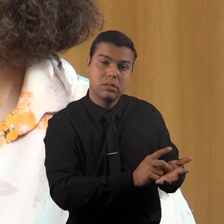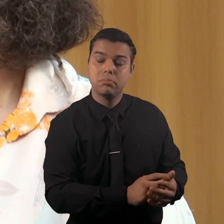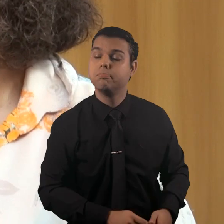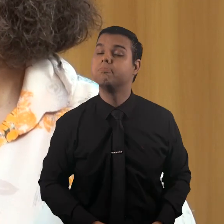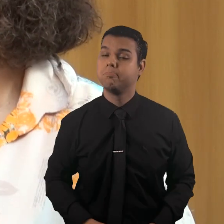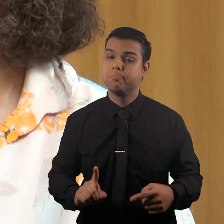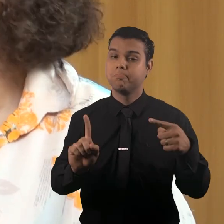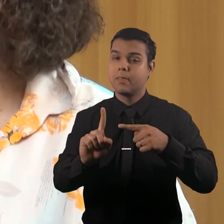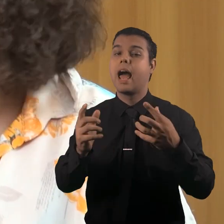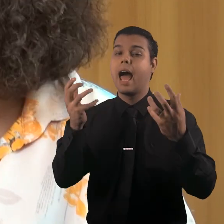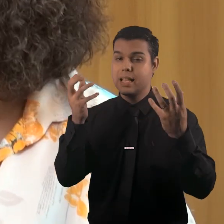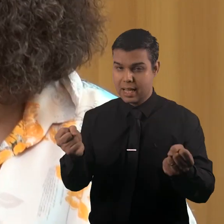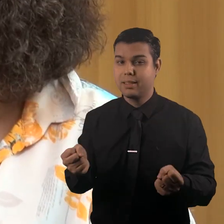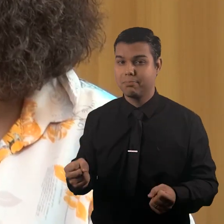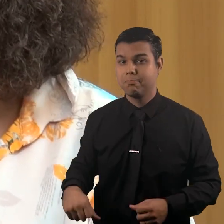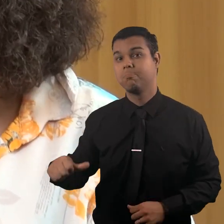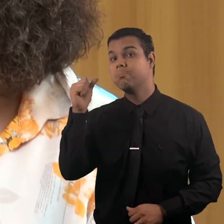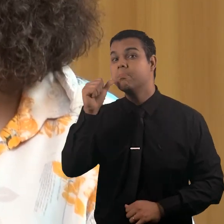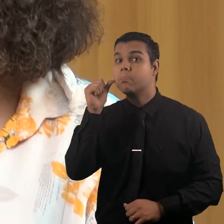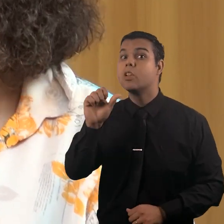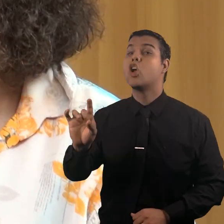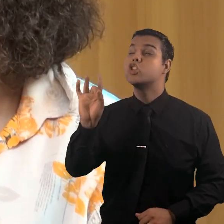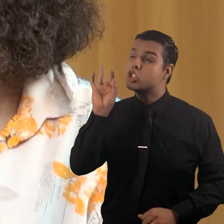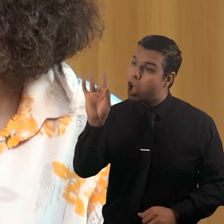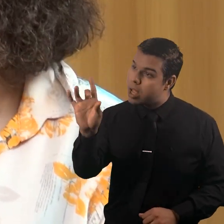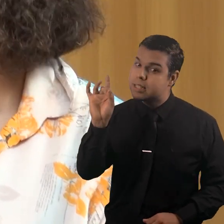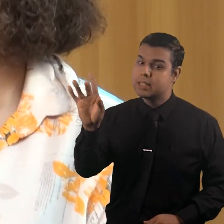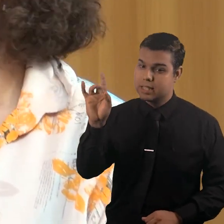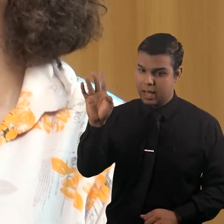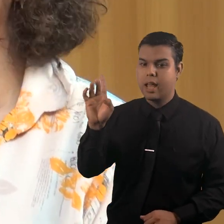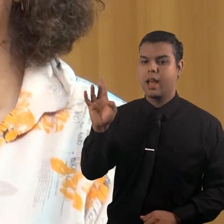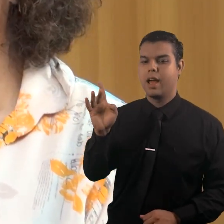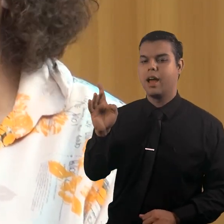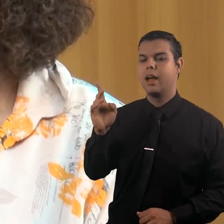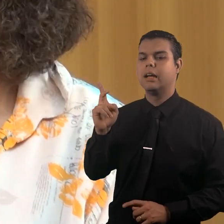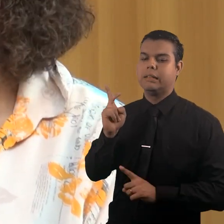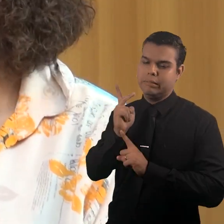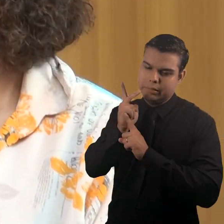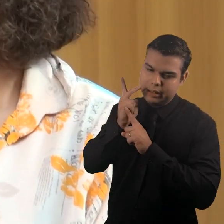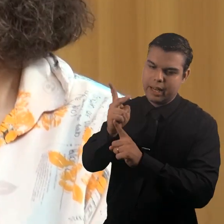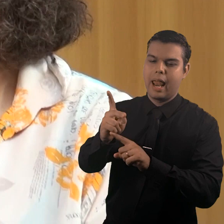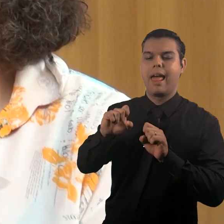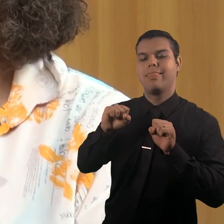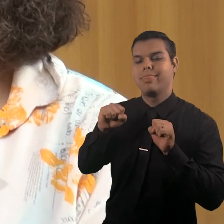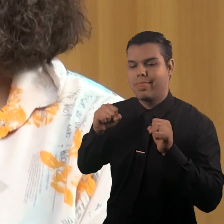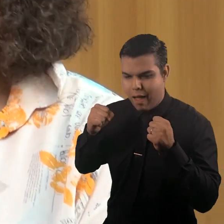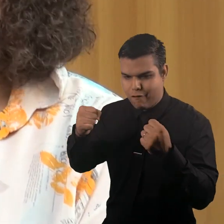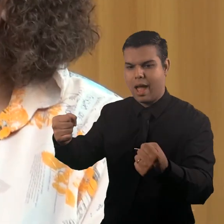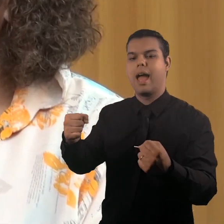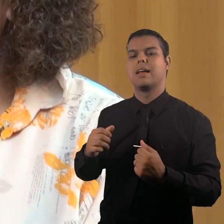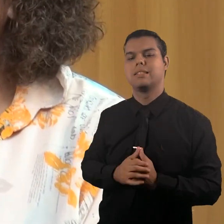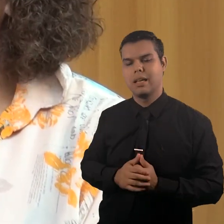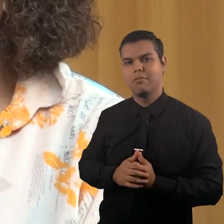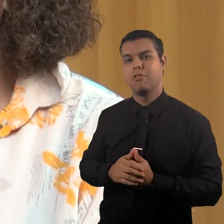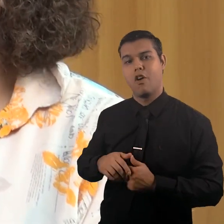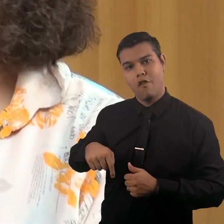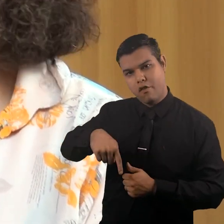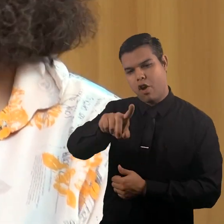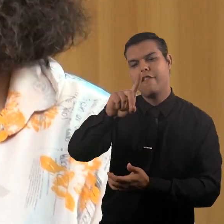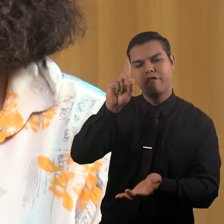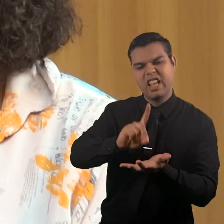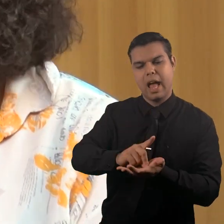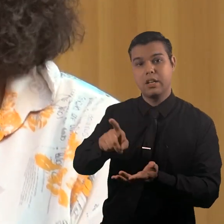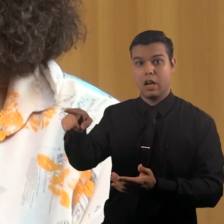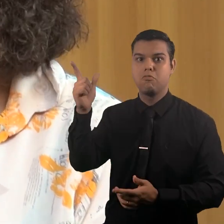busca a verdade. E Laura buscou a verdade. Laura sozinha foi atrás da defesa dela, foi